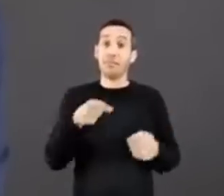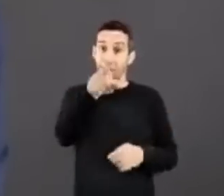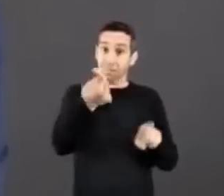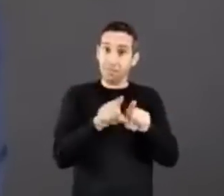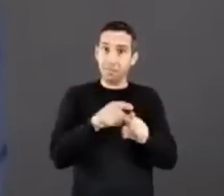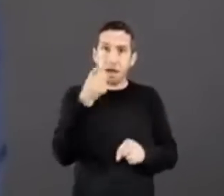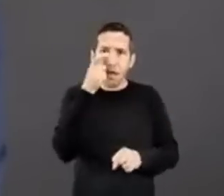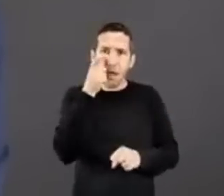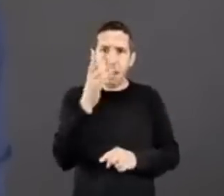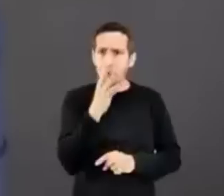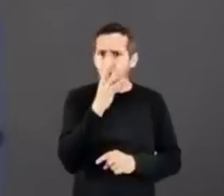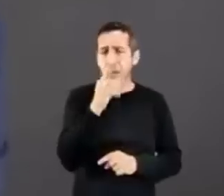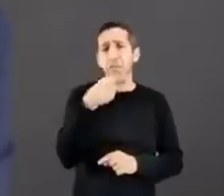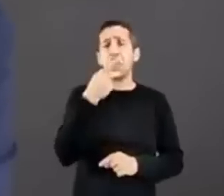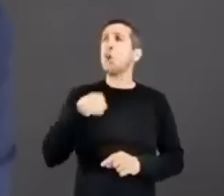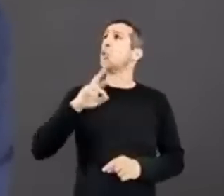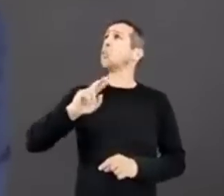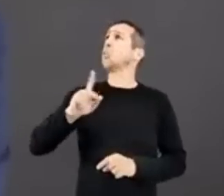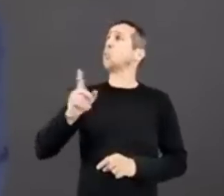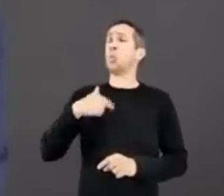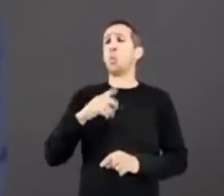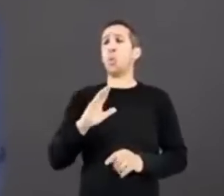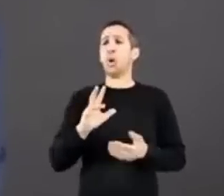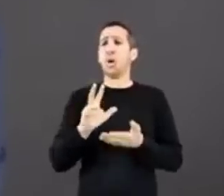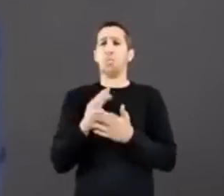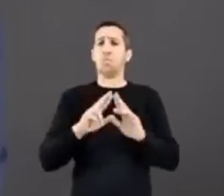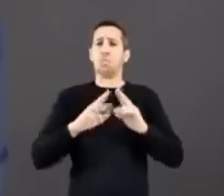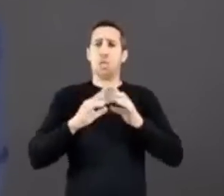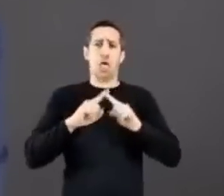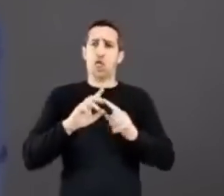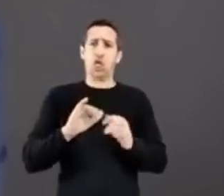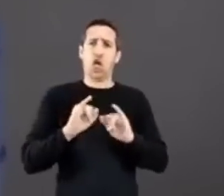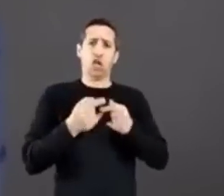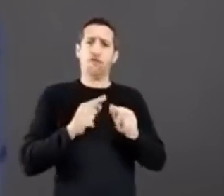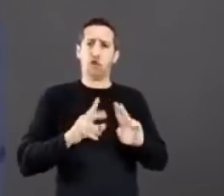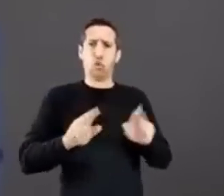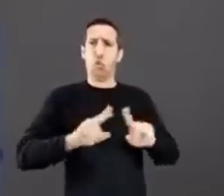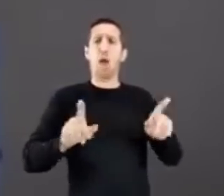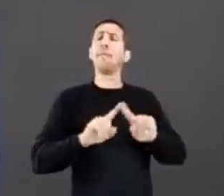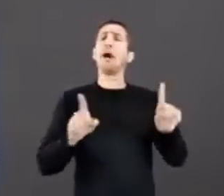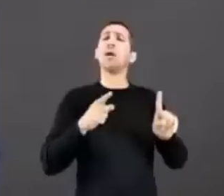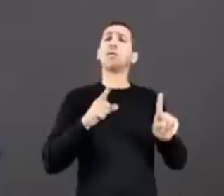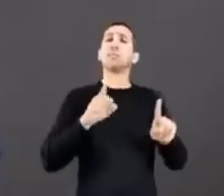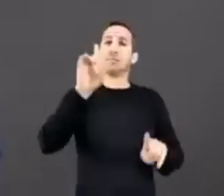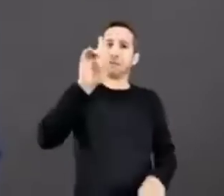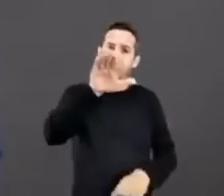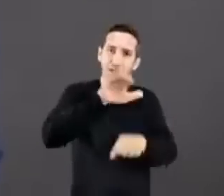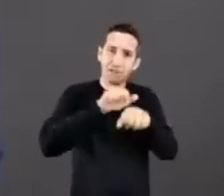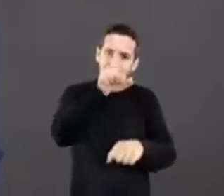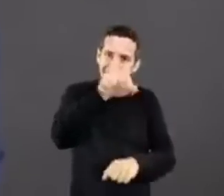assim pastor eu não sou da Igreja nada mas eu tô assistindo aqui a Deus está chamando você e eu quero convidar